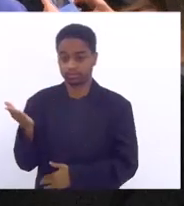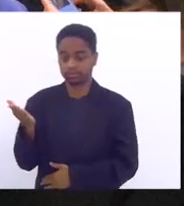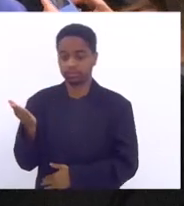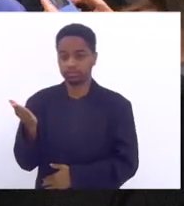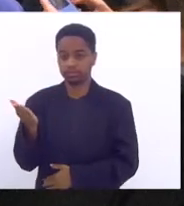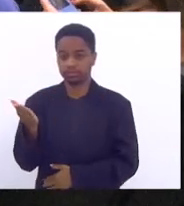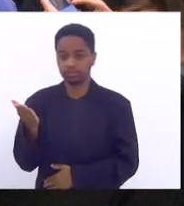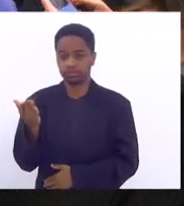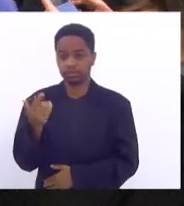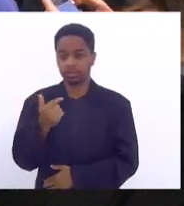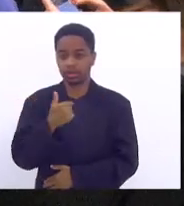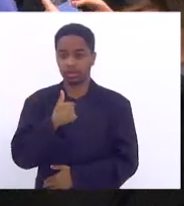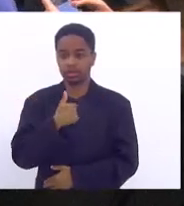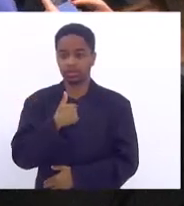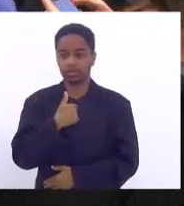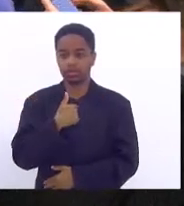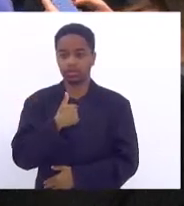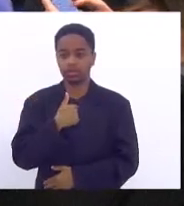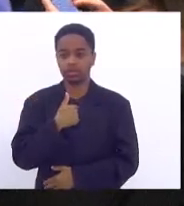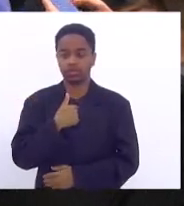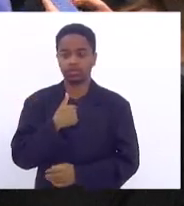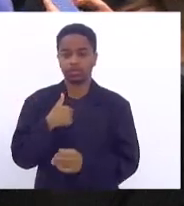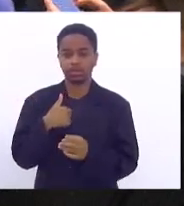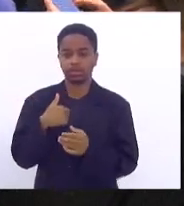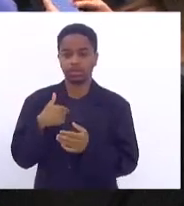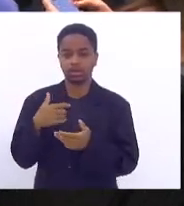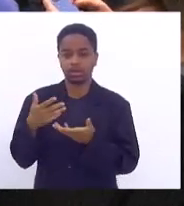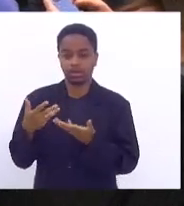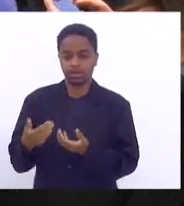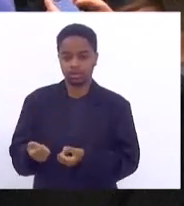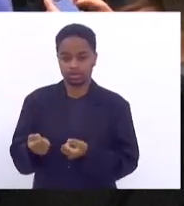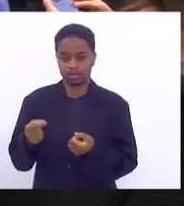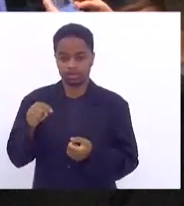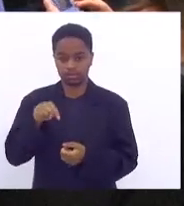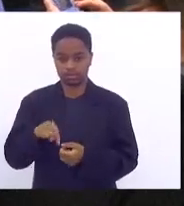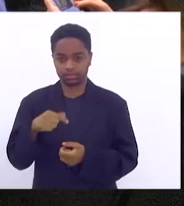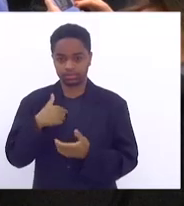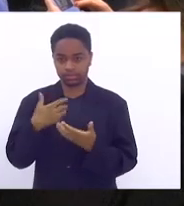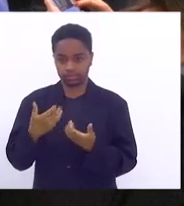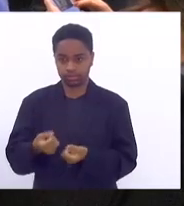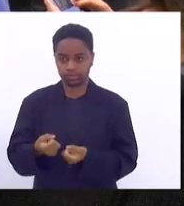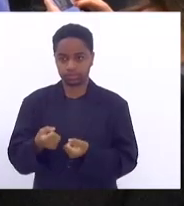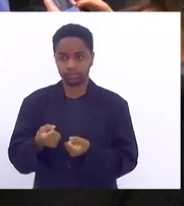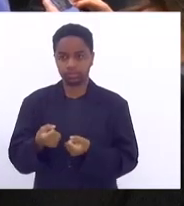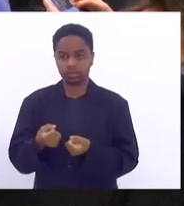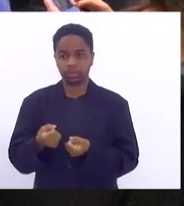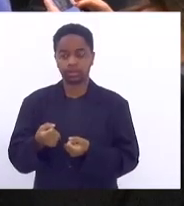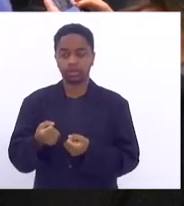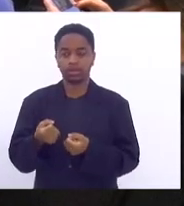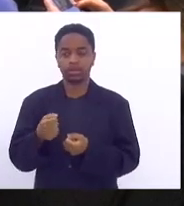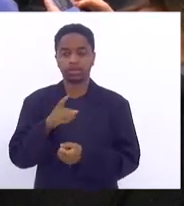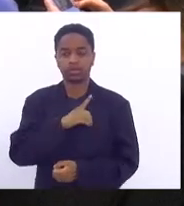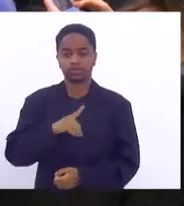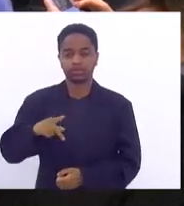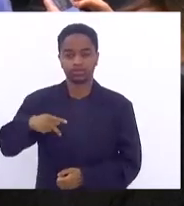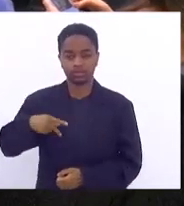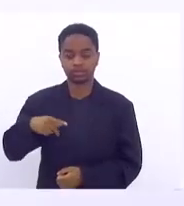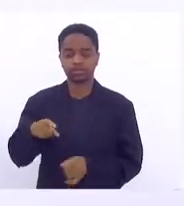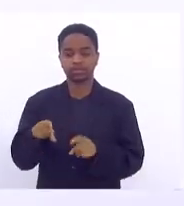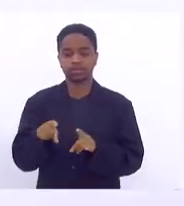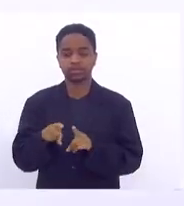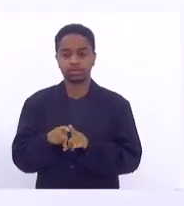eu eu tô recebendo aqui até por delegação de vossa excelência eu tô recebendo aqui os poderes tô recebendo aqui a Defensoria